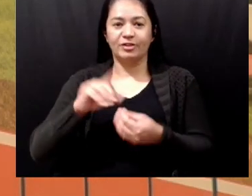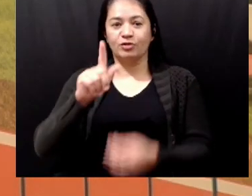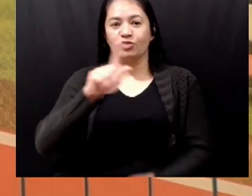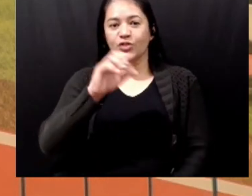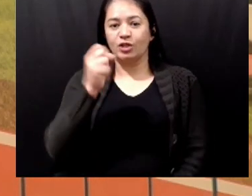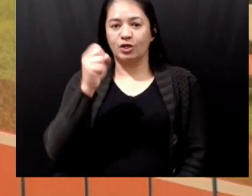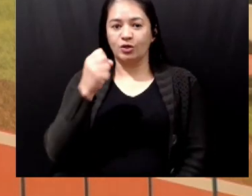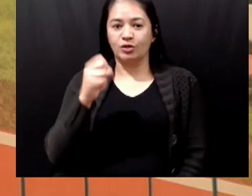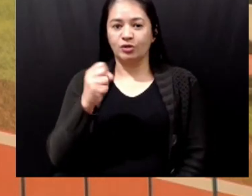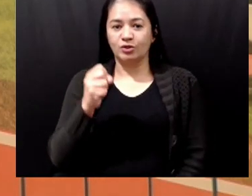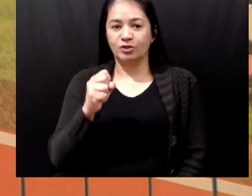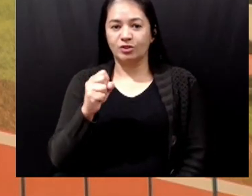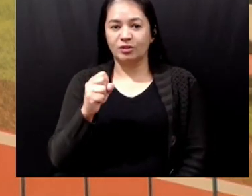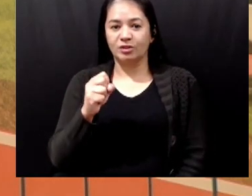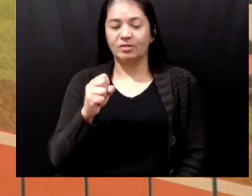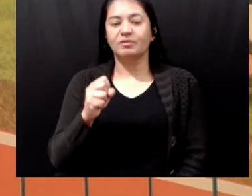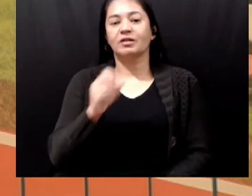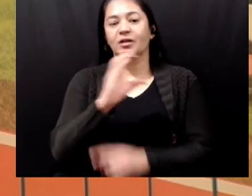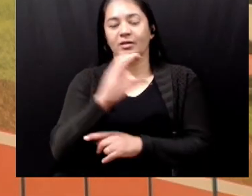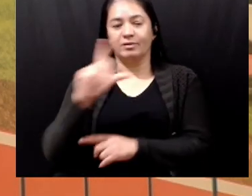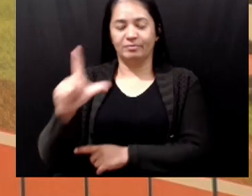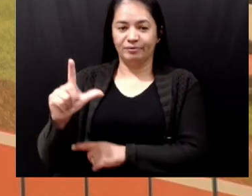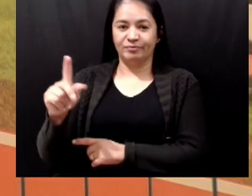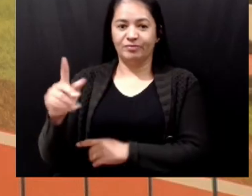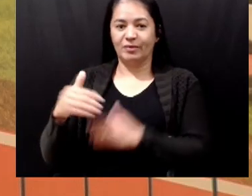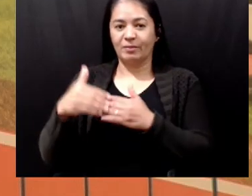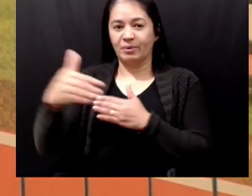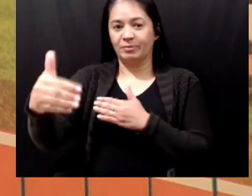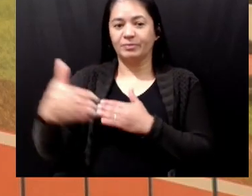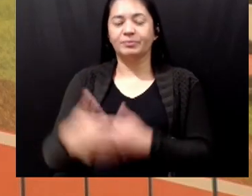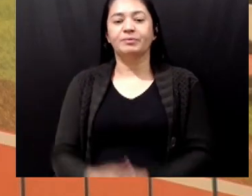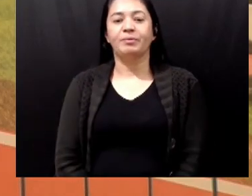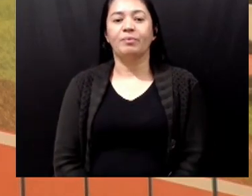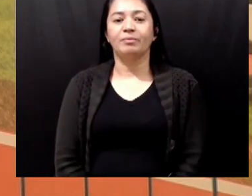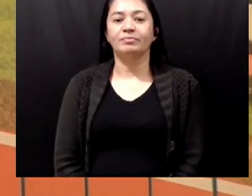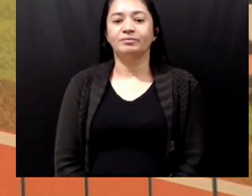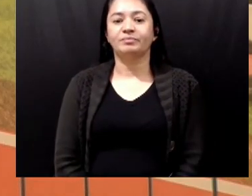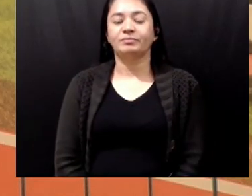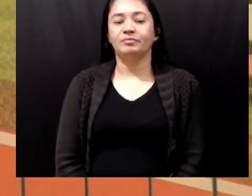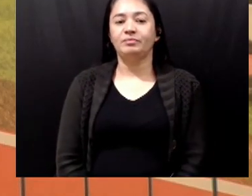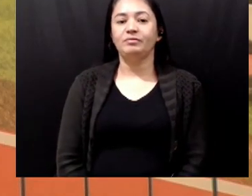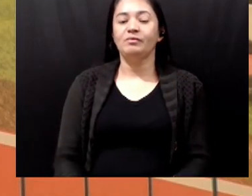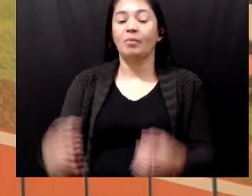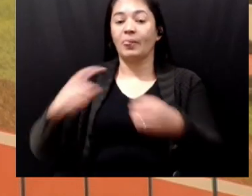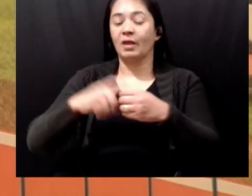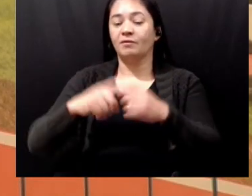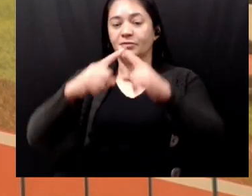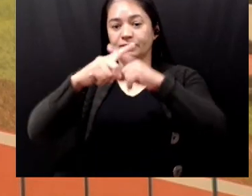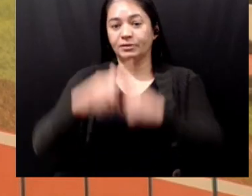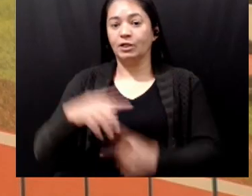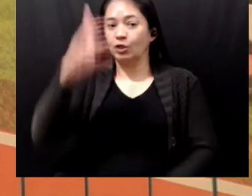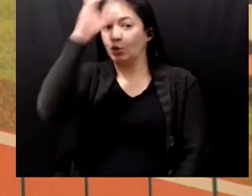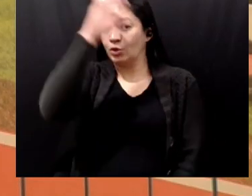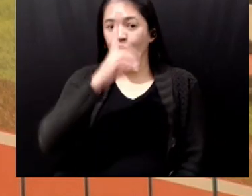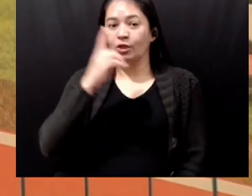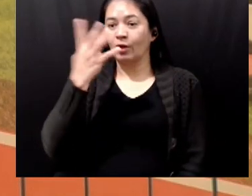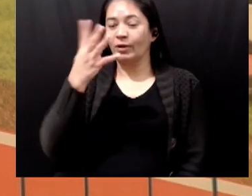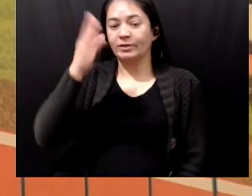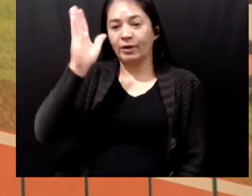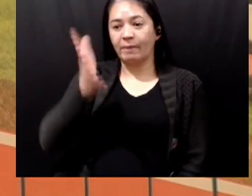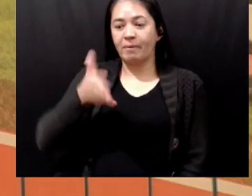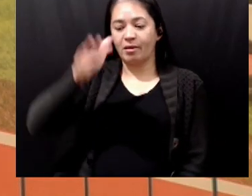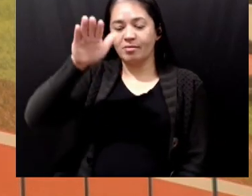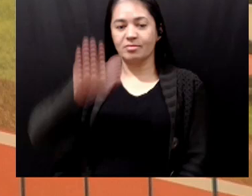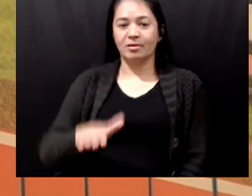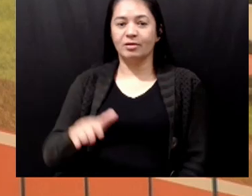que se classificam à próxima fase. O Bugre volta a campo neste domingo, 4h30 da tarde, contra o